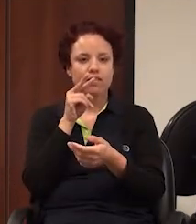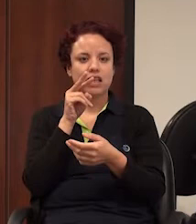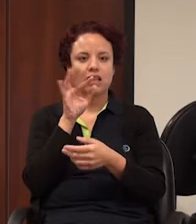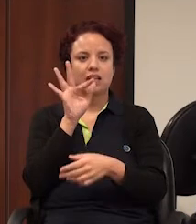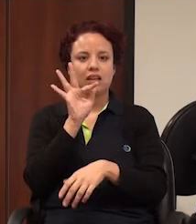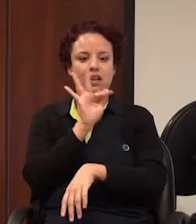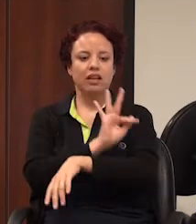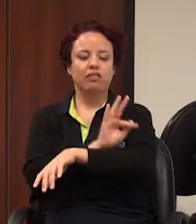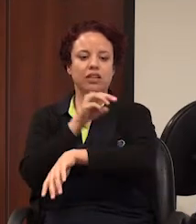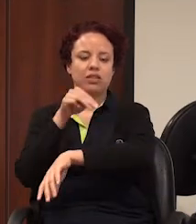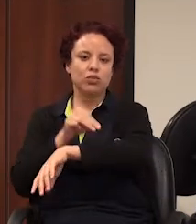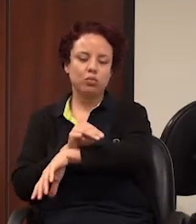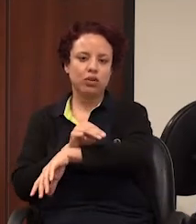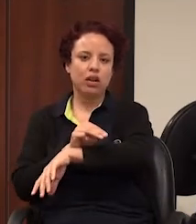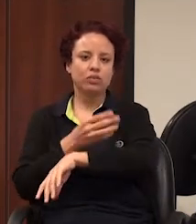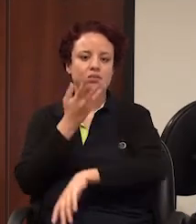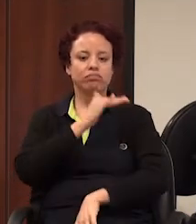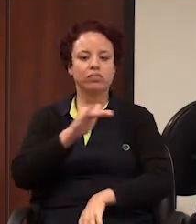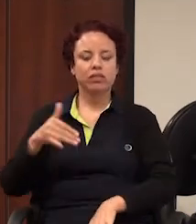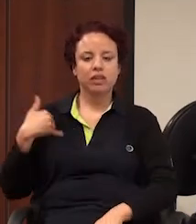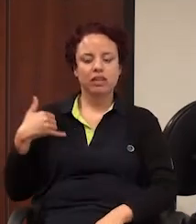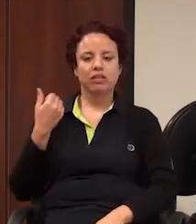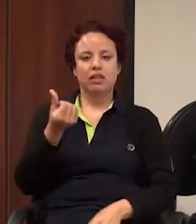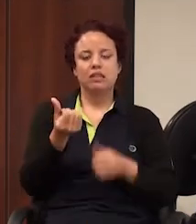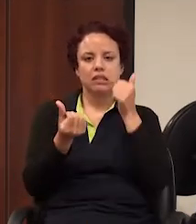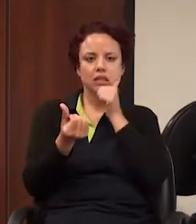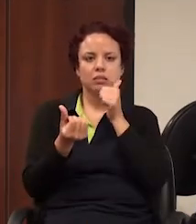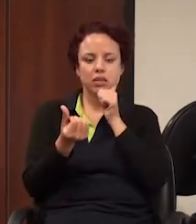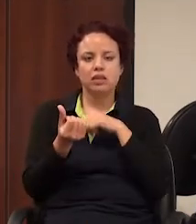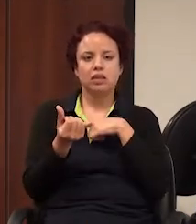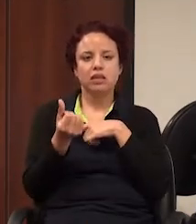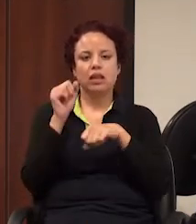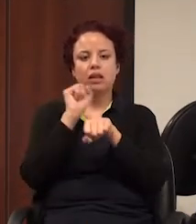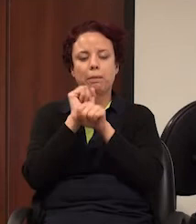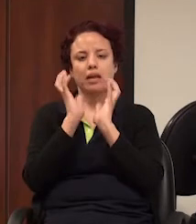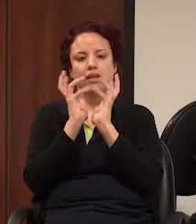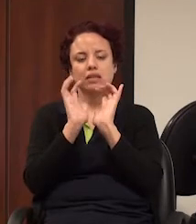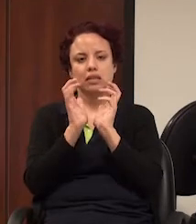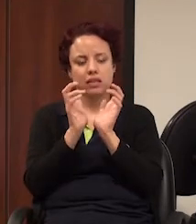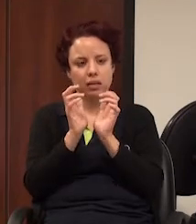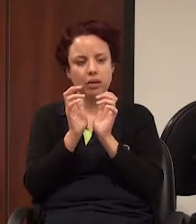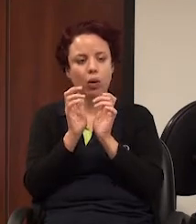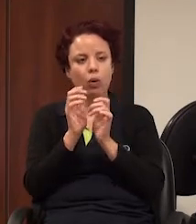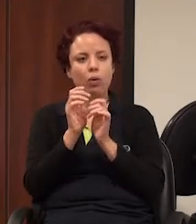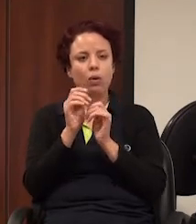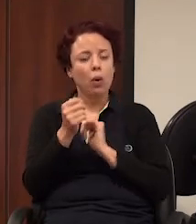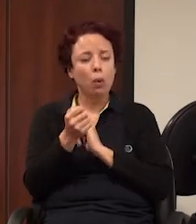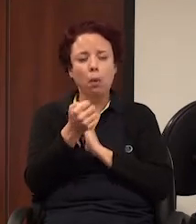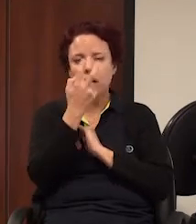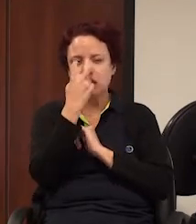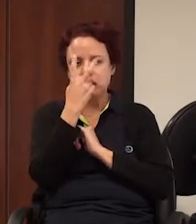né? A criança, 6 anos, uma menina, paralisia cerebral, praticamente cega,